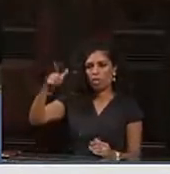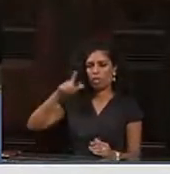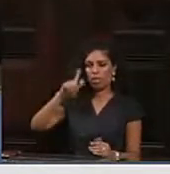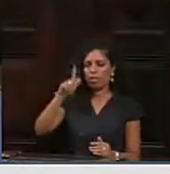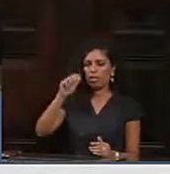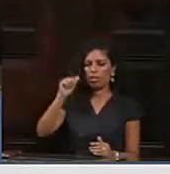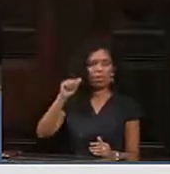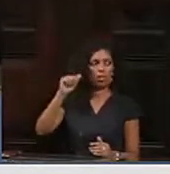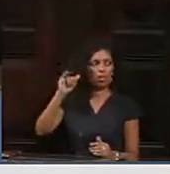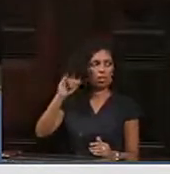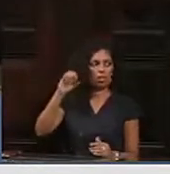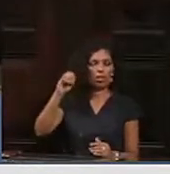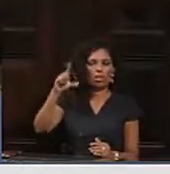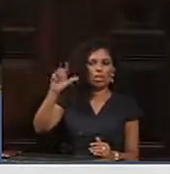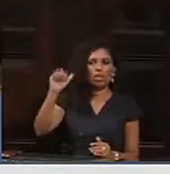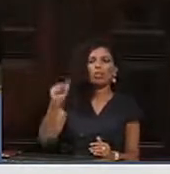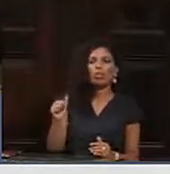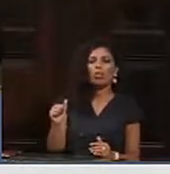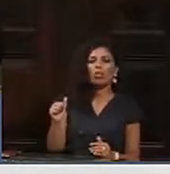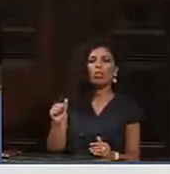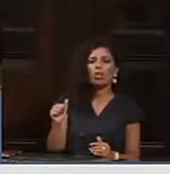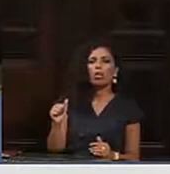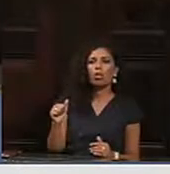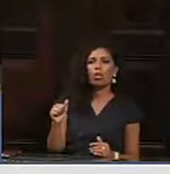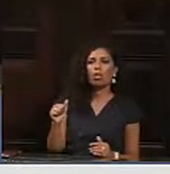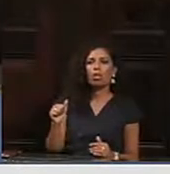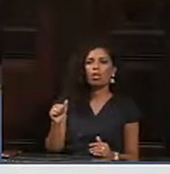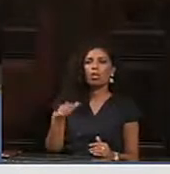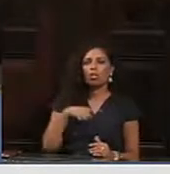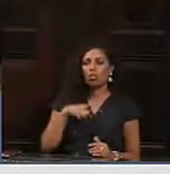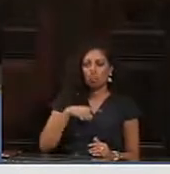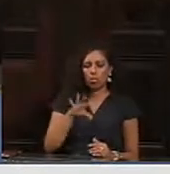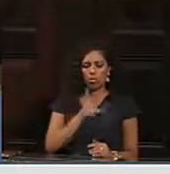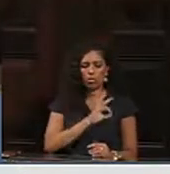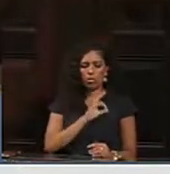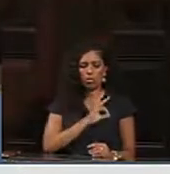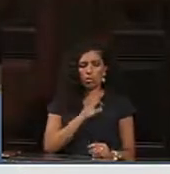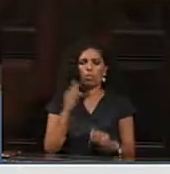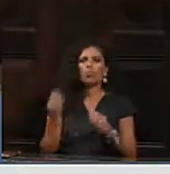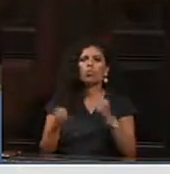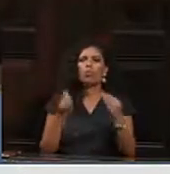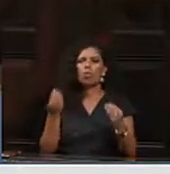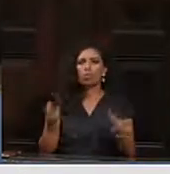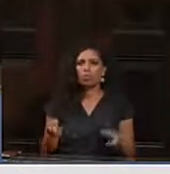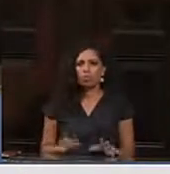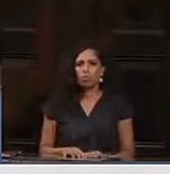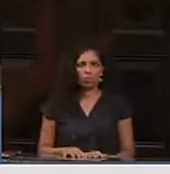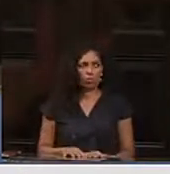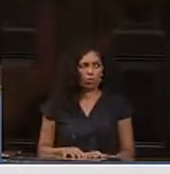Se não tem efetivo, não tenha evento. Não pode colocar o cara para trabalhar